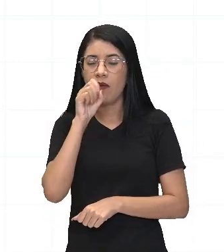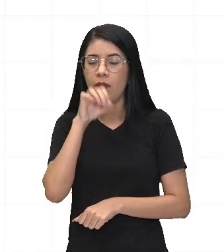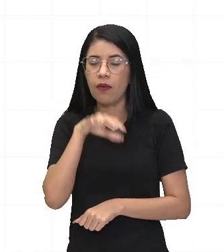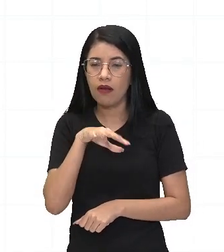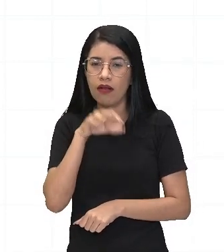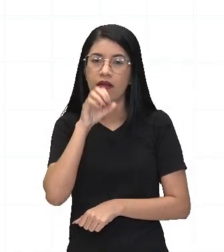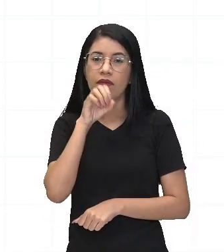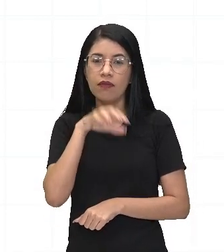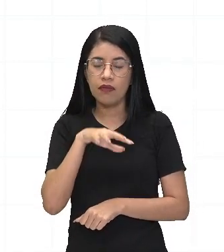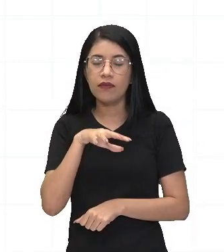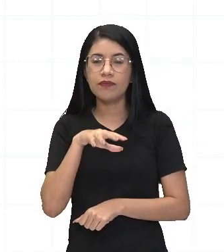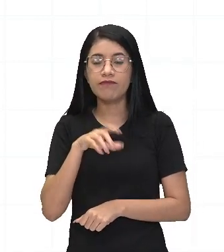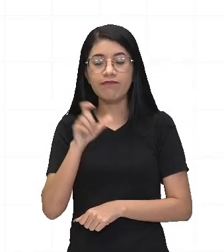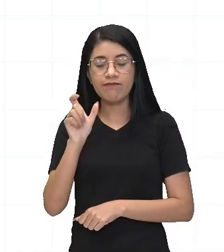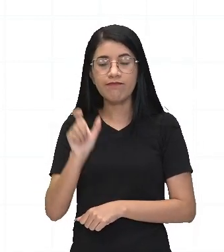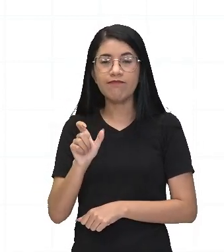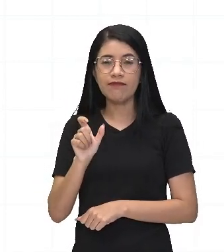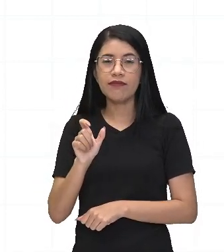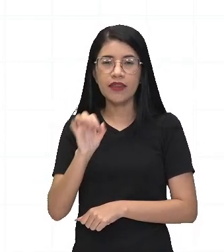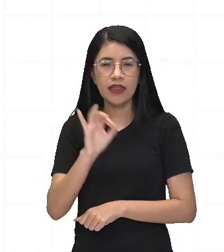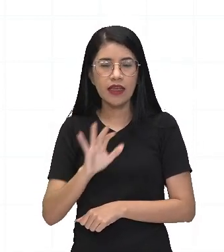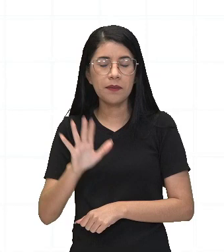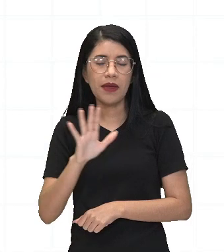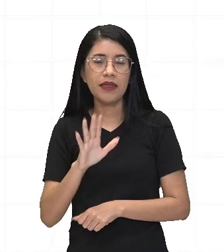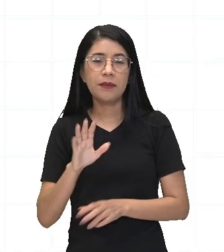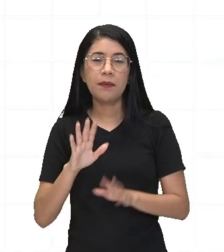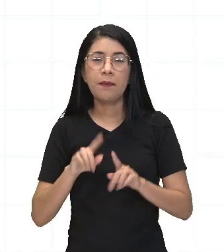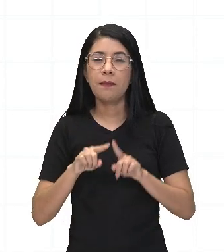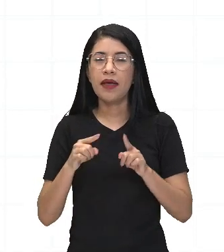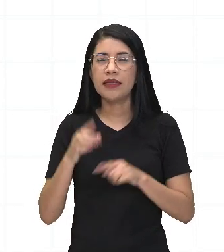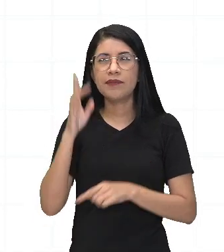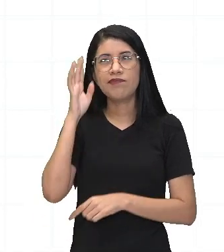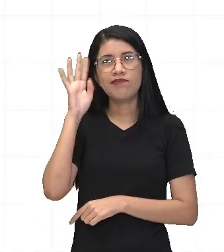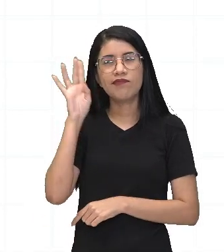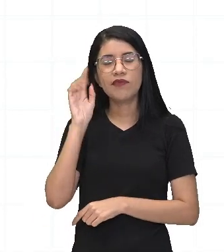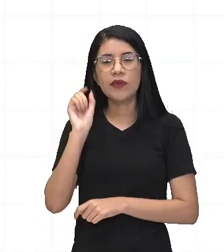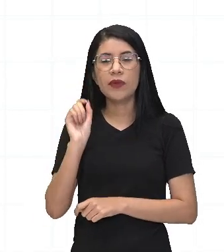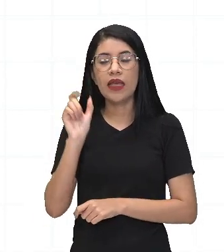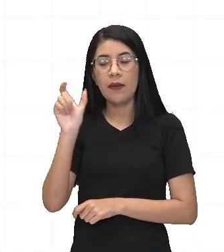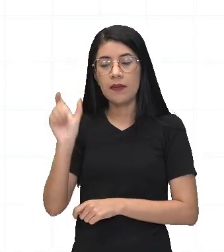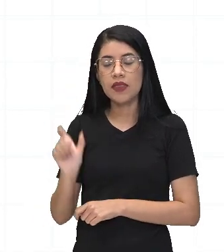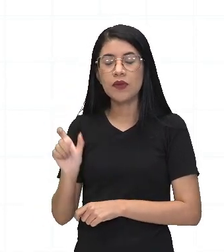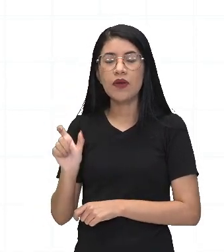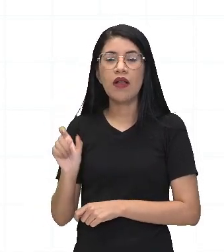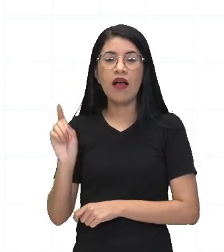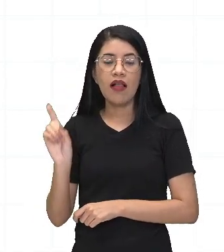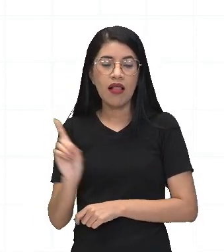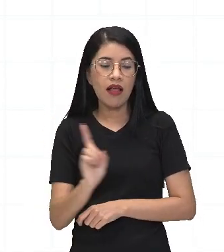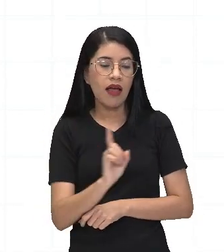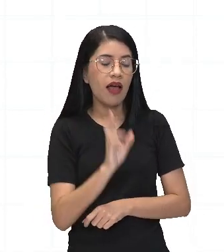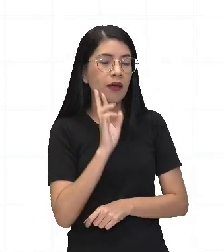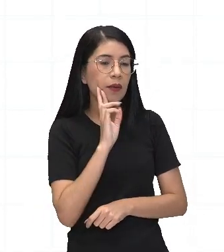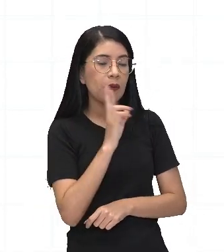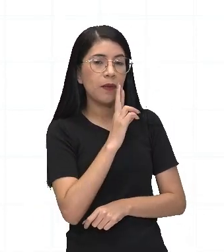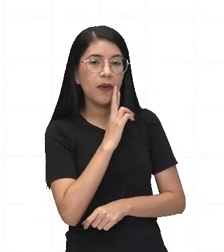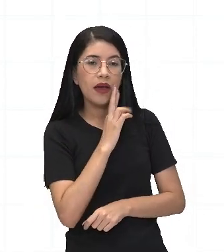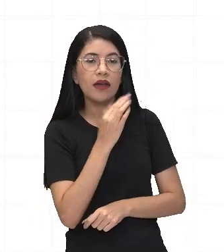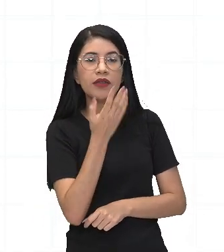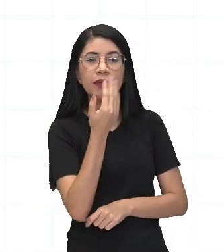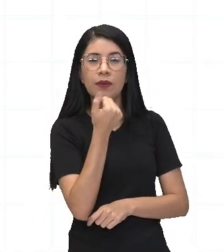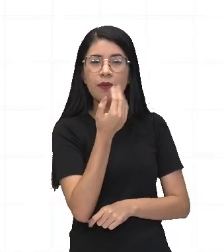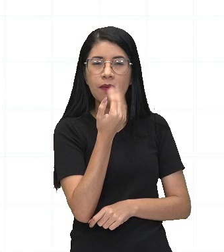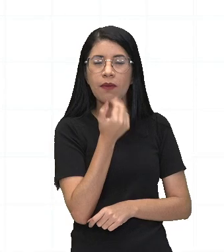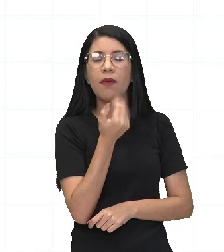vocês que, se for alguém que foi em um restaurante, se alimentou,